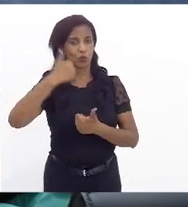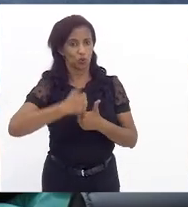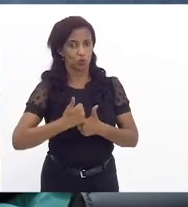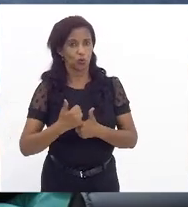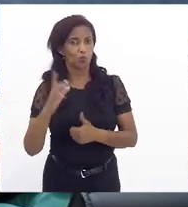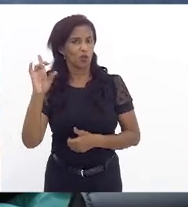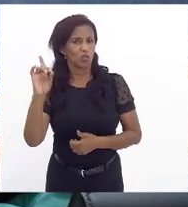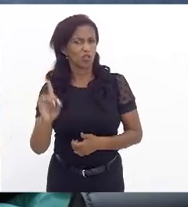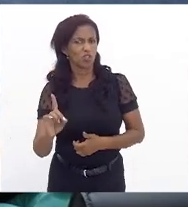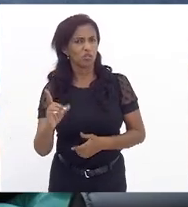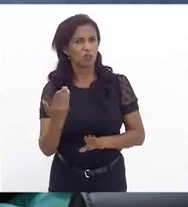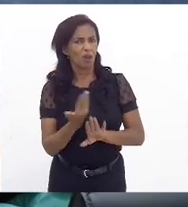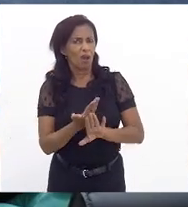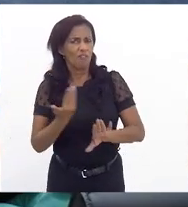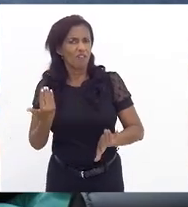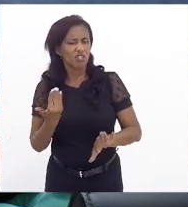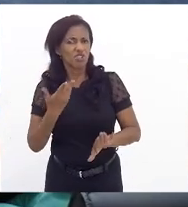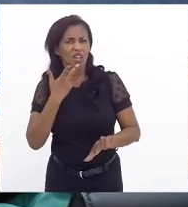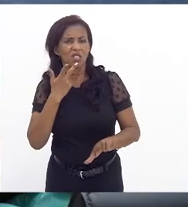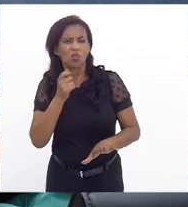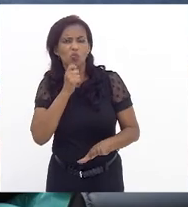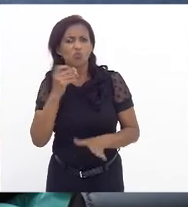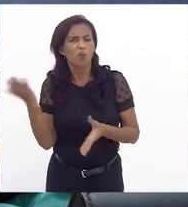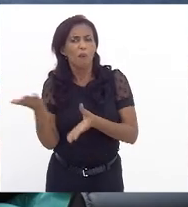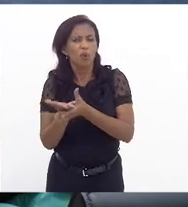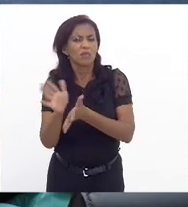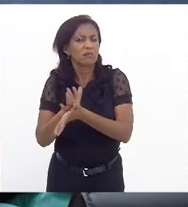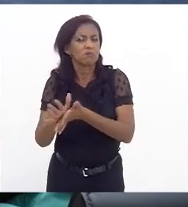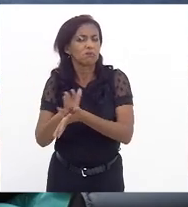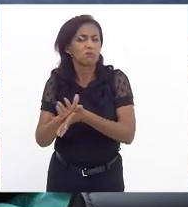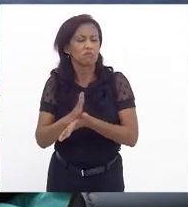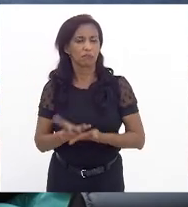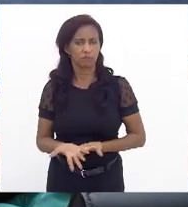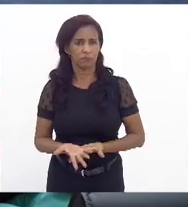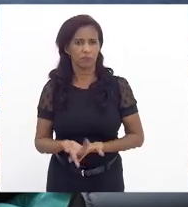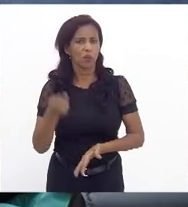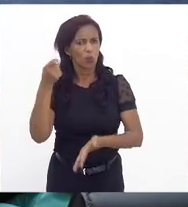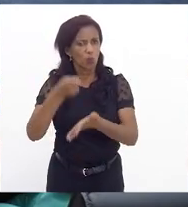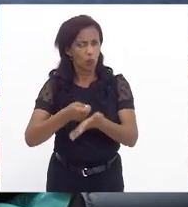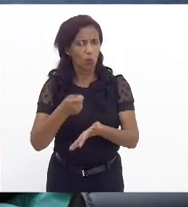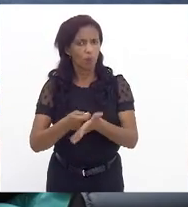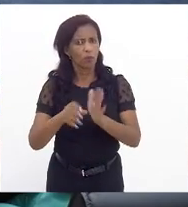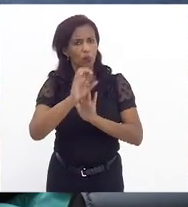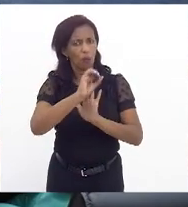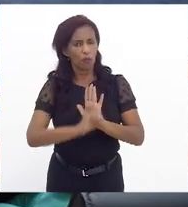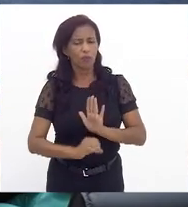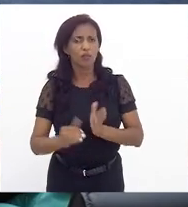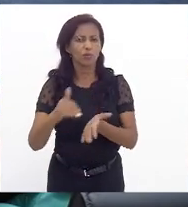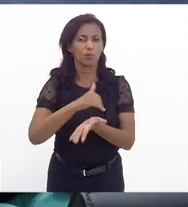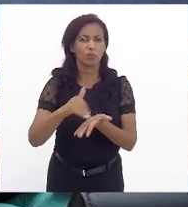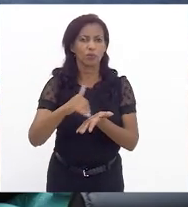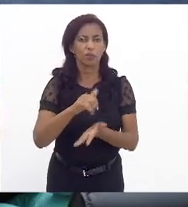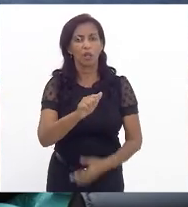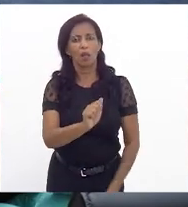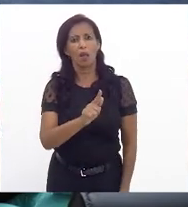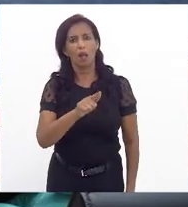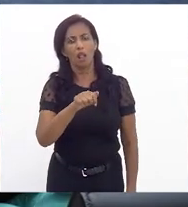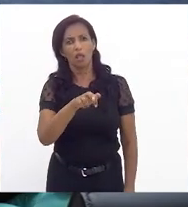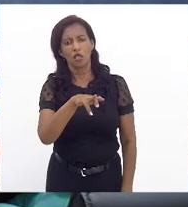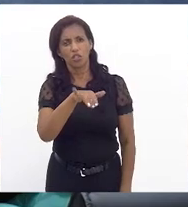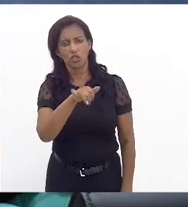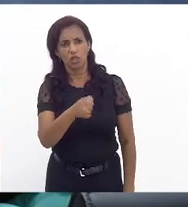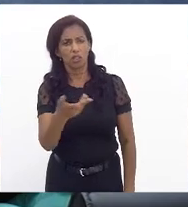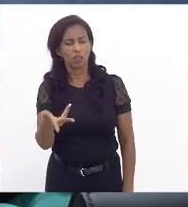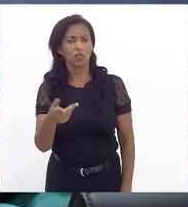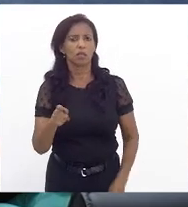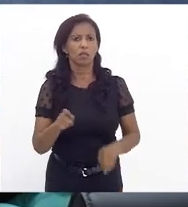uma diretora afastada sem nenhum processo, sem nenhuma razão. Então, a cobrança mandou um ofício ao secretário Alexandre Valle que